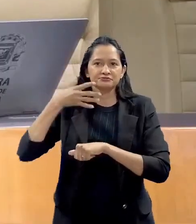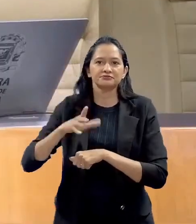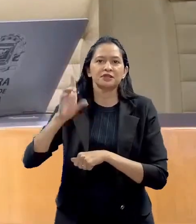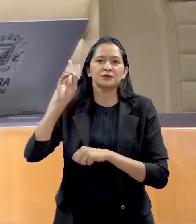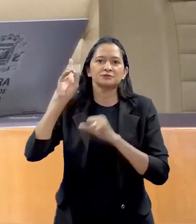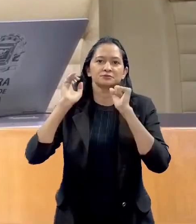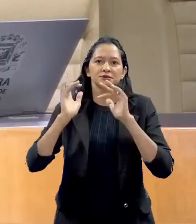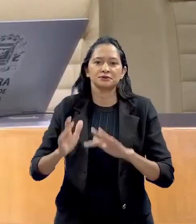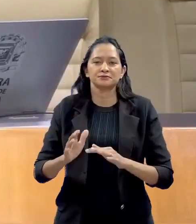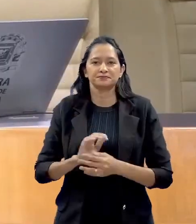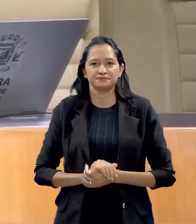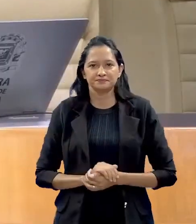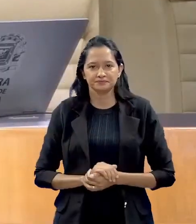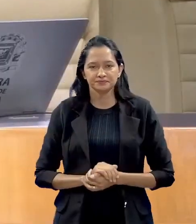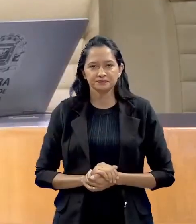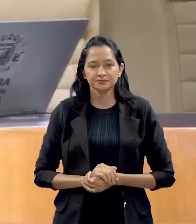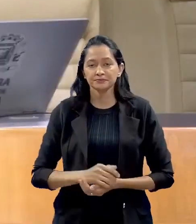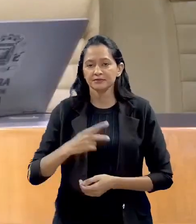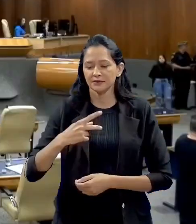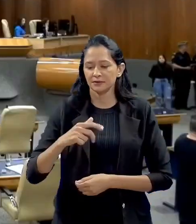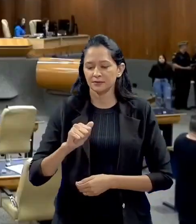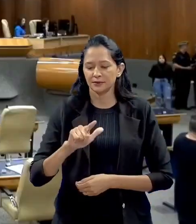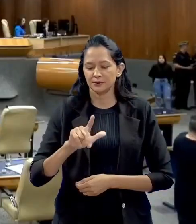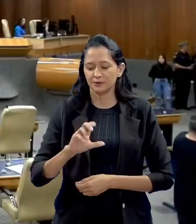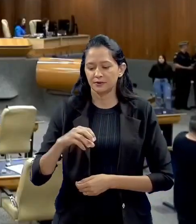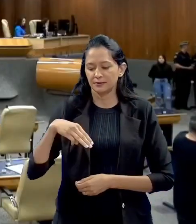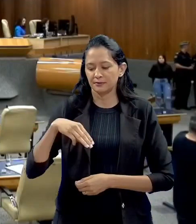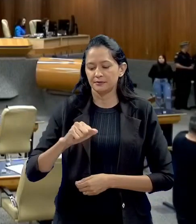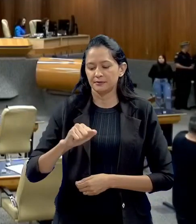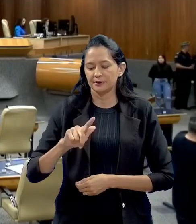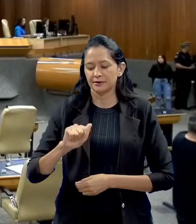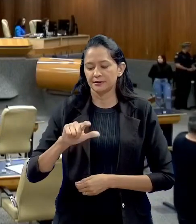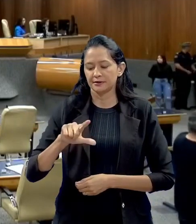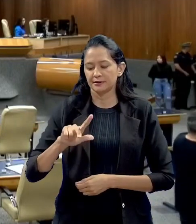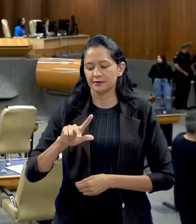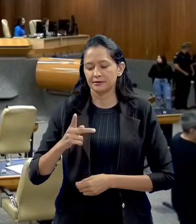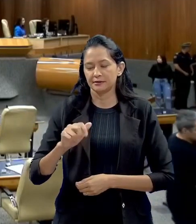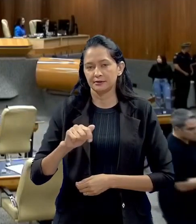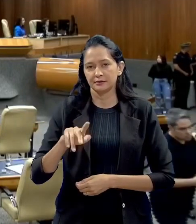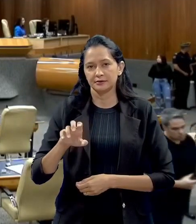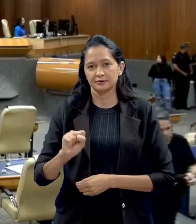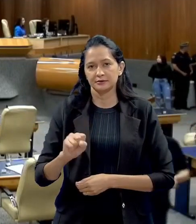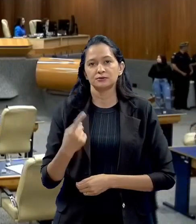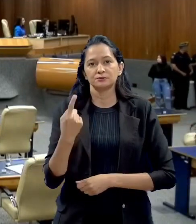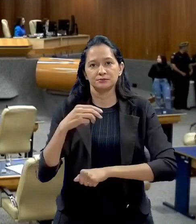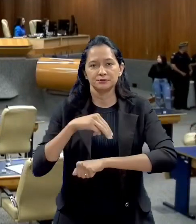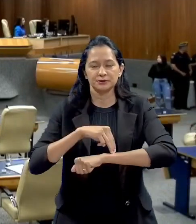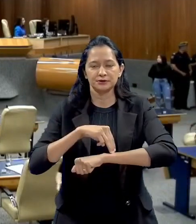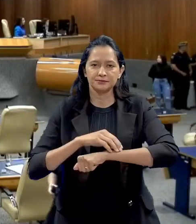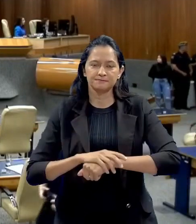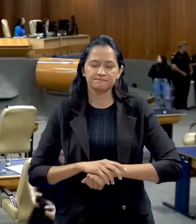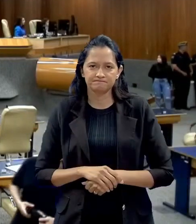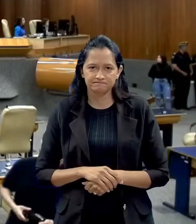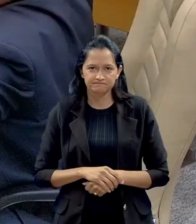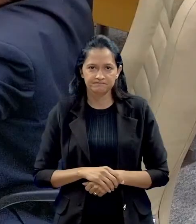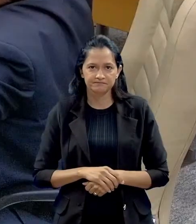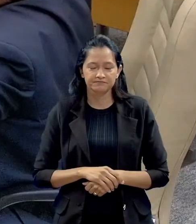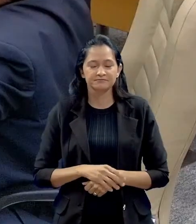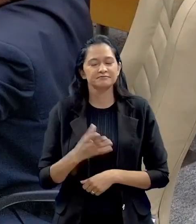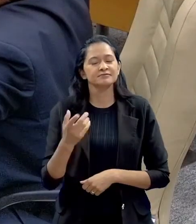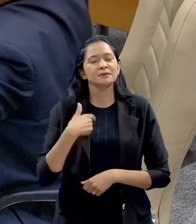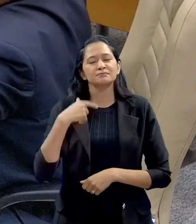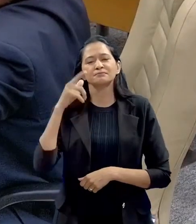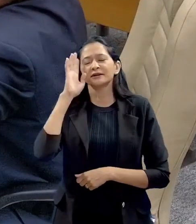Questão de ordem, vereador Paulo Magalhães. Eu fico pensando, as empreendedoras, nós indicamos o secretário da